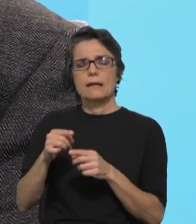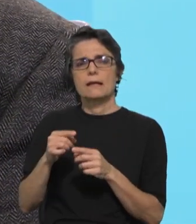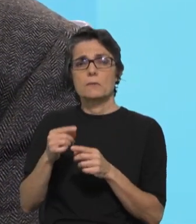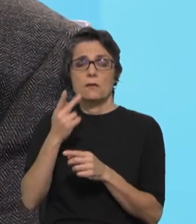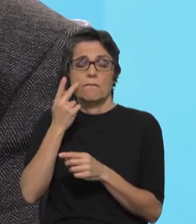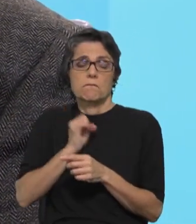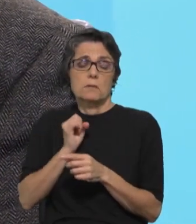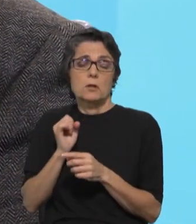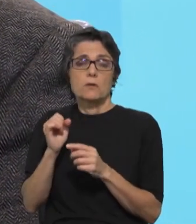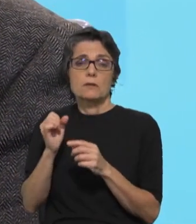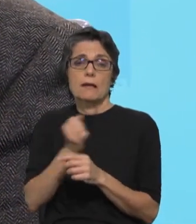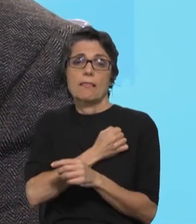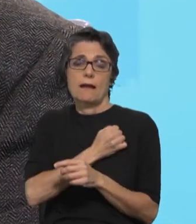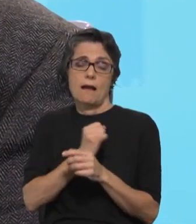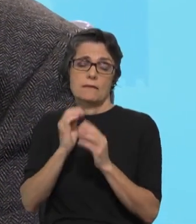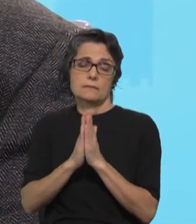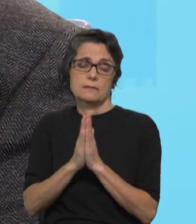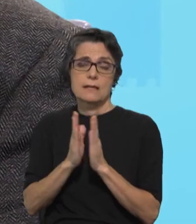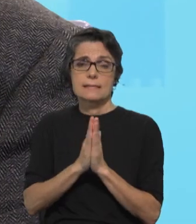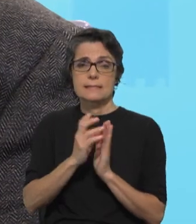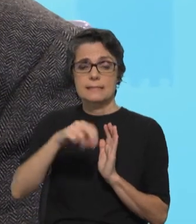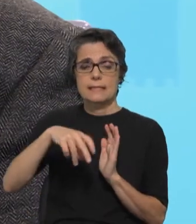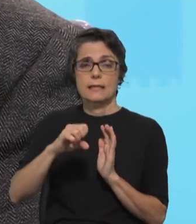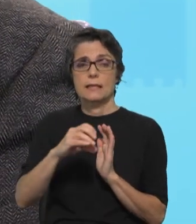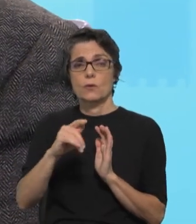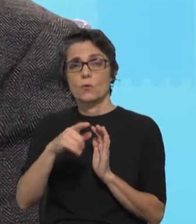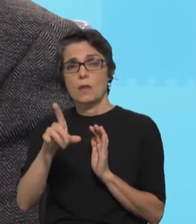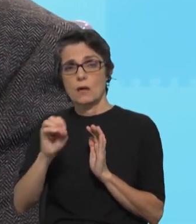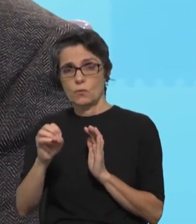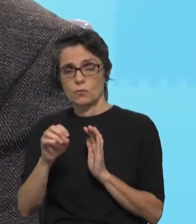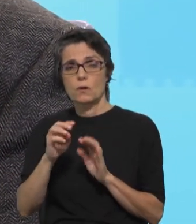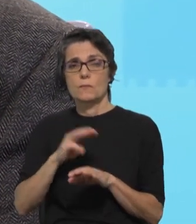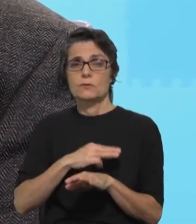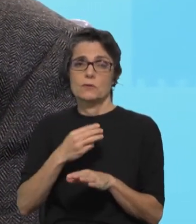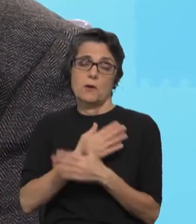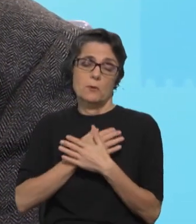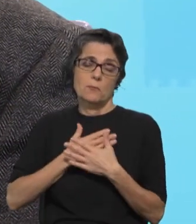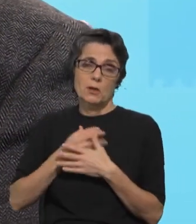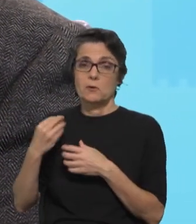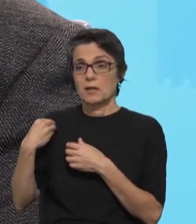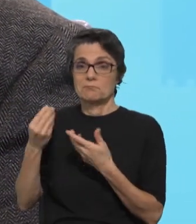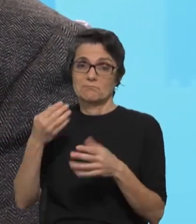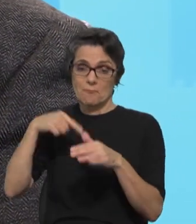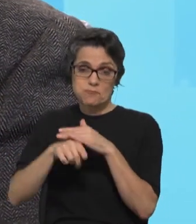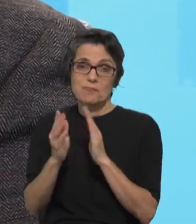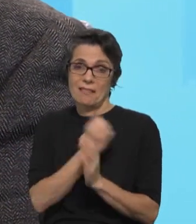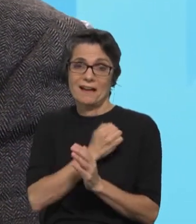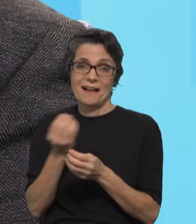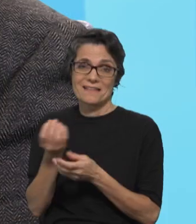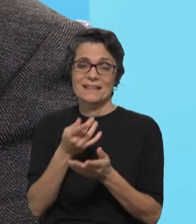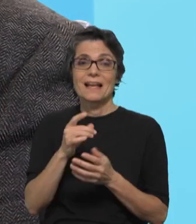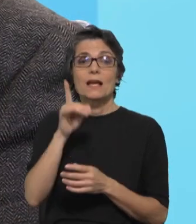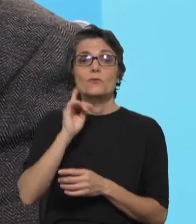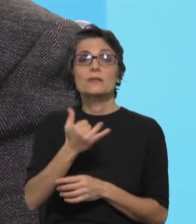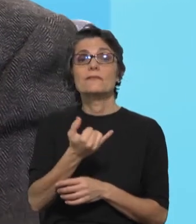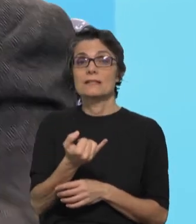paroquial da Igreja de São Nicolau, o administrador paroquial era meu amigo, e no dia 25,